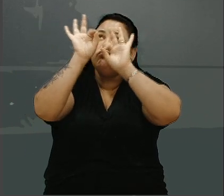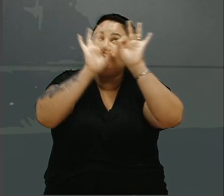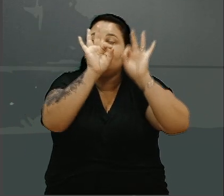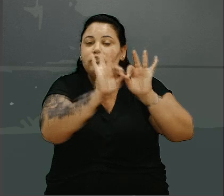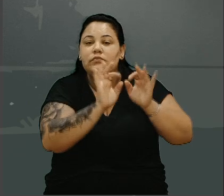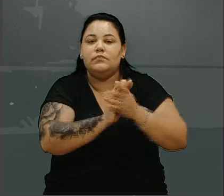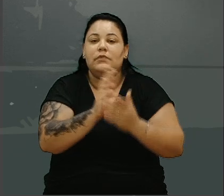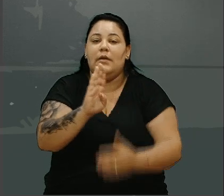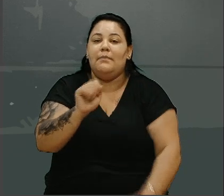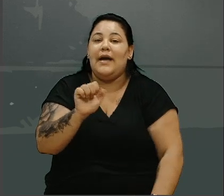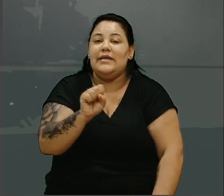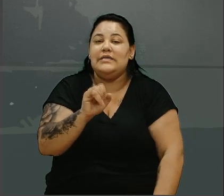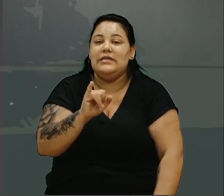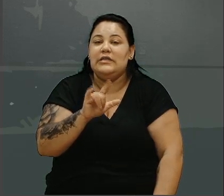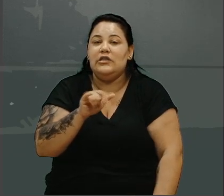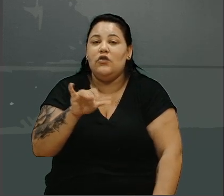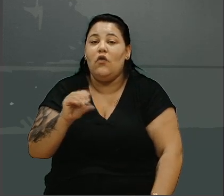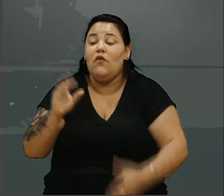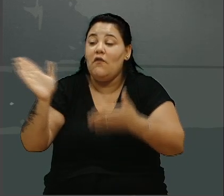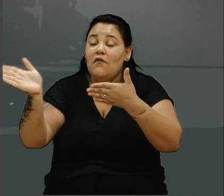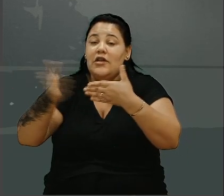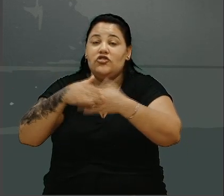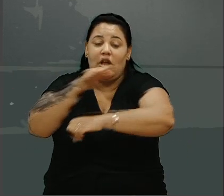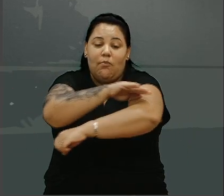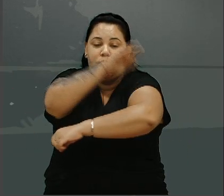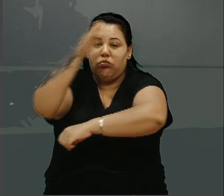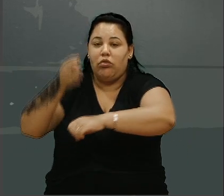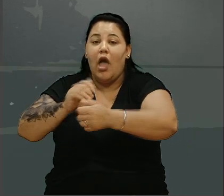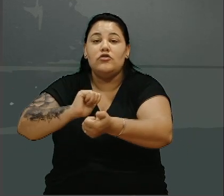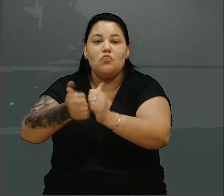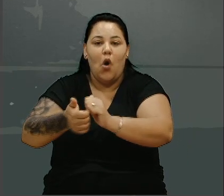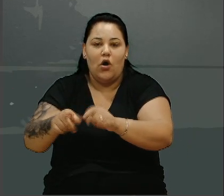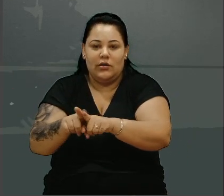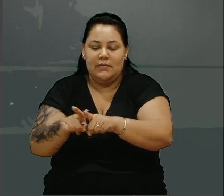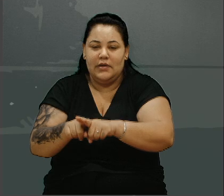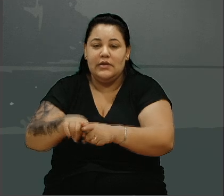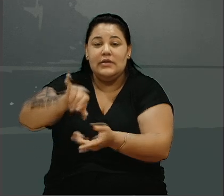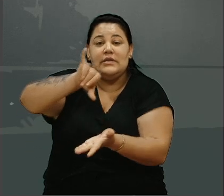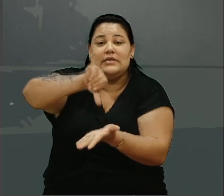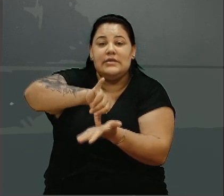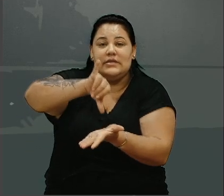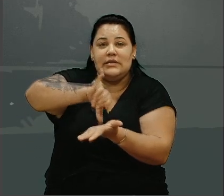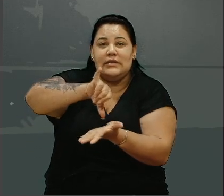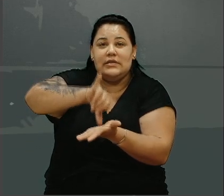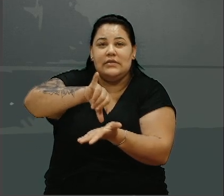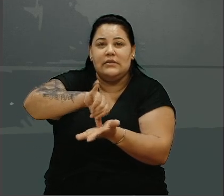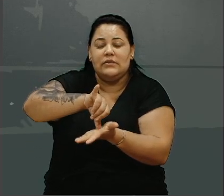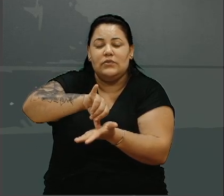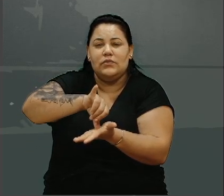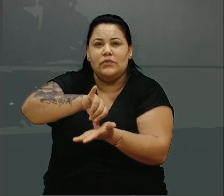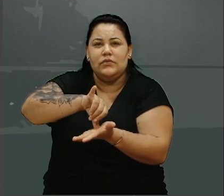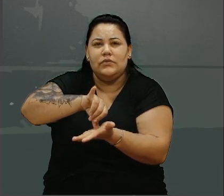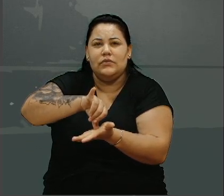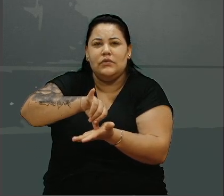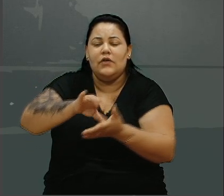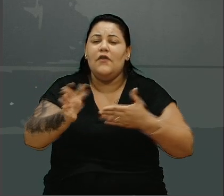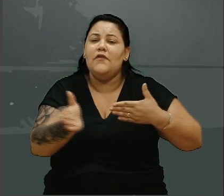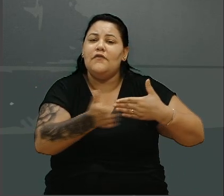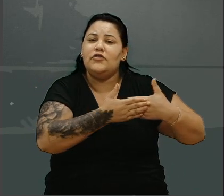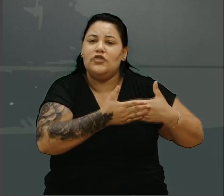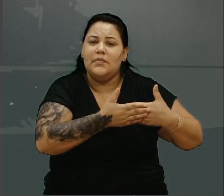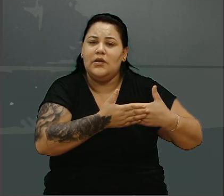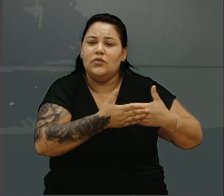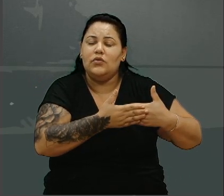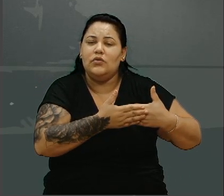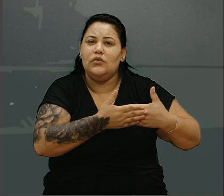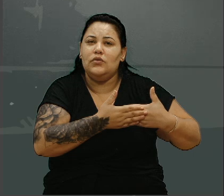Basílio Katchenko, fechamento da quadra esportiva. Centro Filantrópico Simon Ludgren, fechamento da